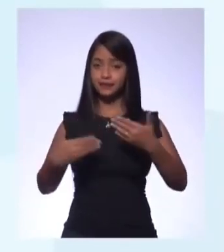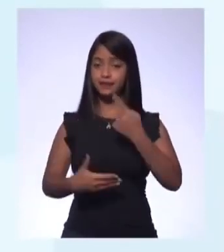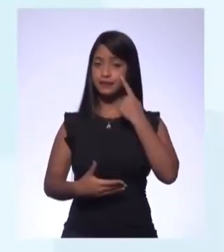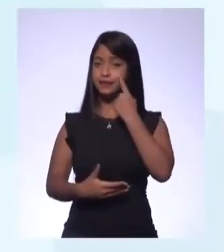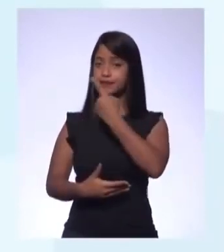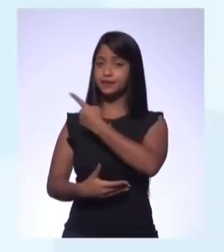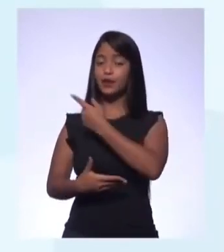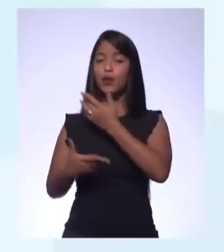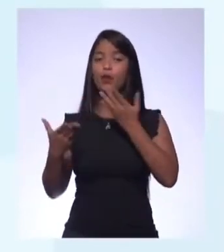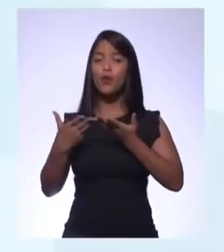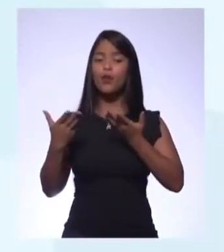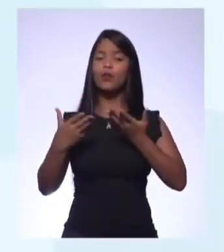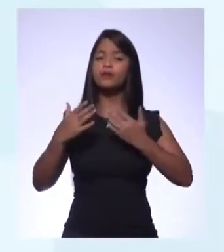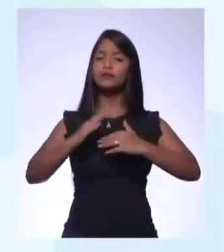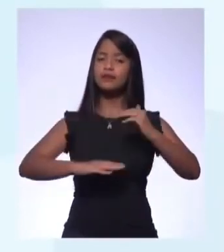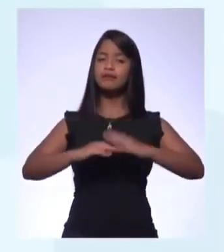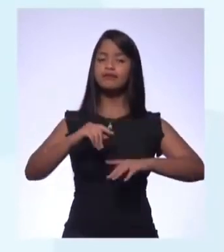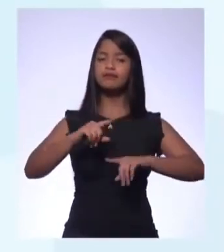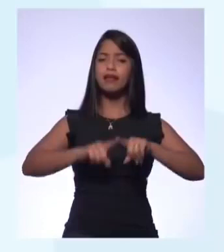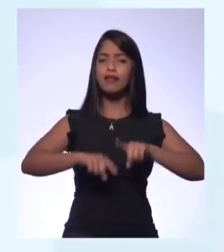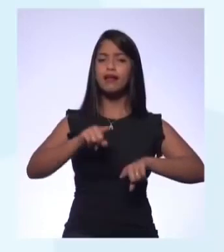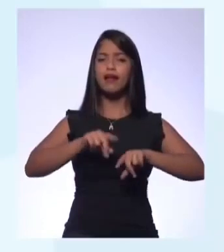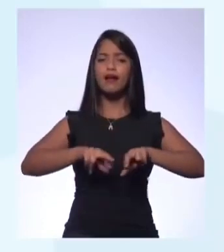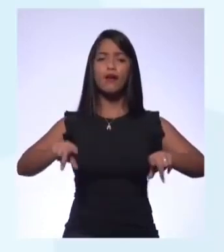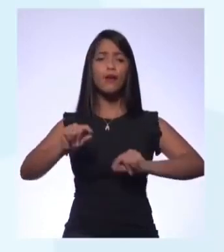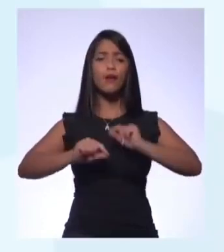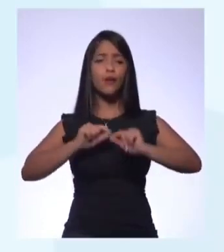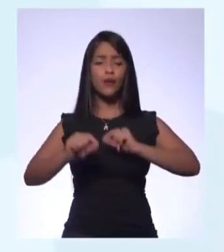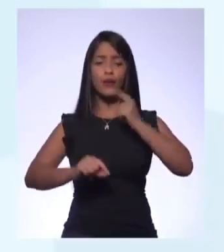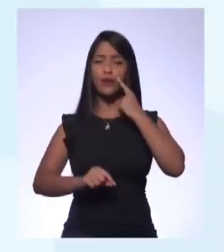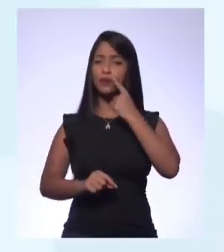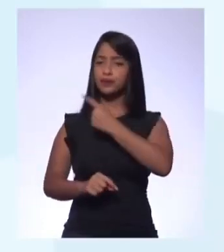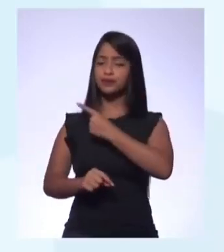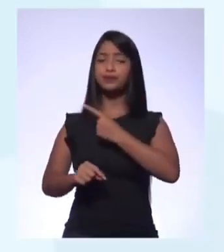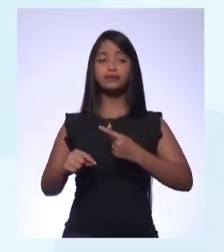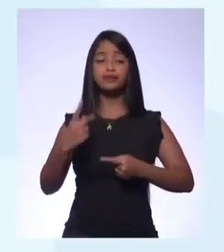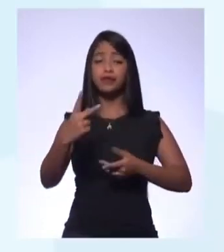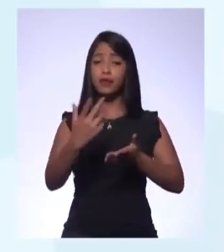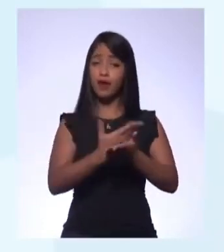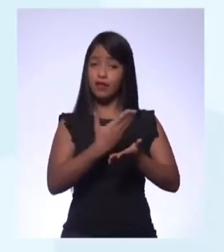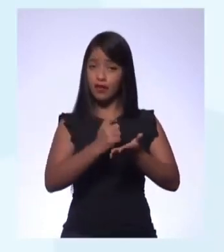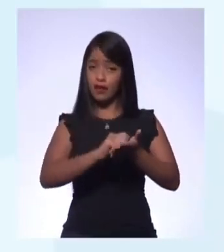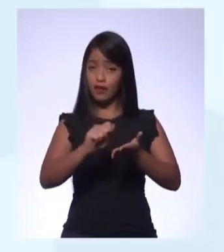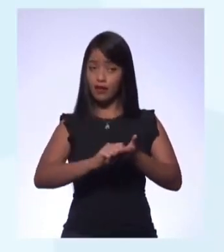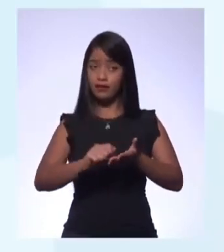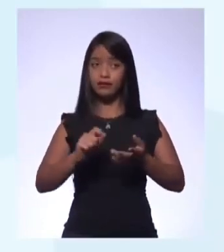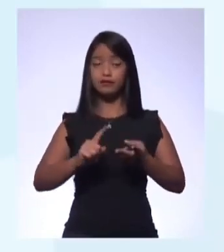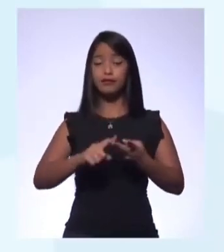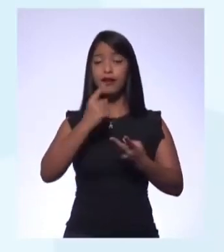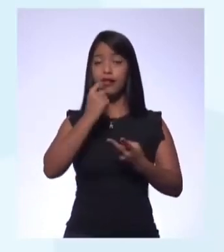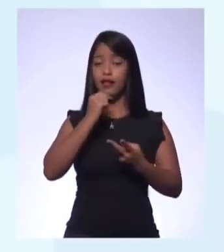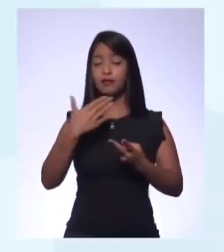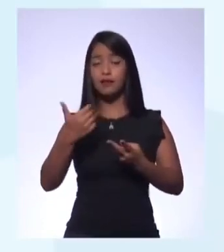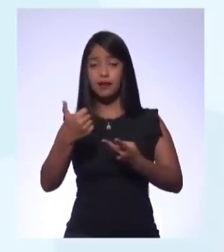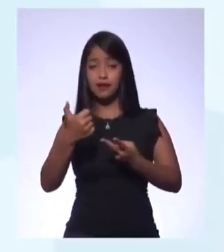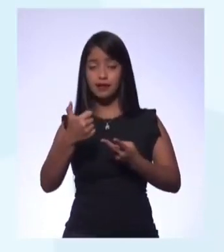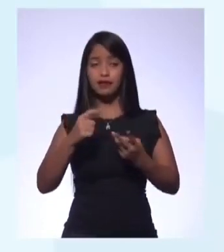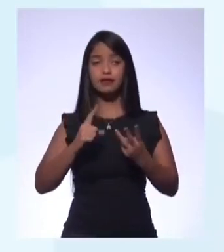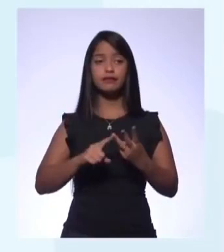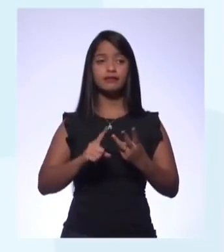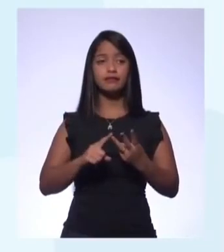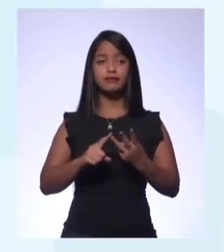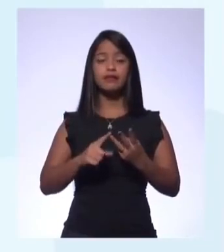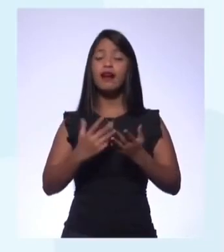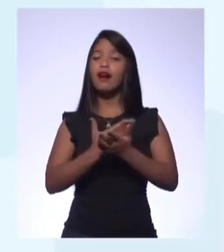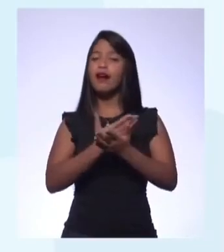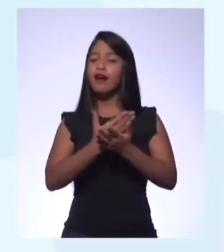vamos usar para a nossa aula. Your notebook. Seu caderno. A pen or a pencil. Uma caneta, um lápis. E o caderno